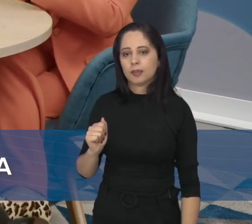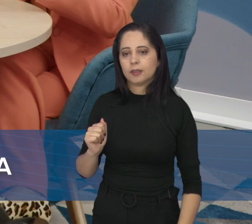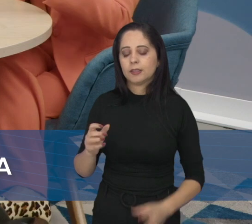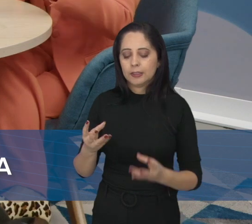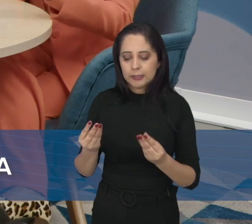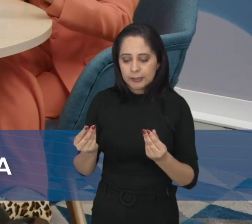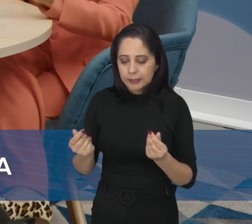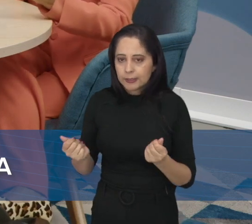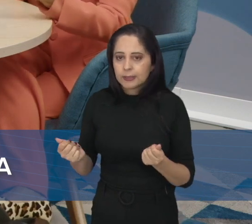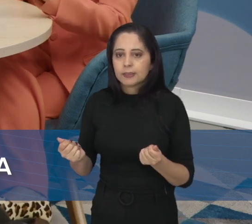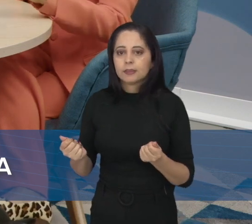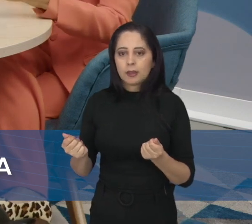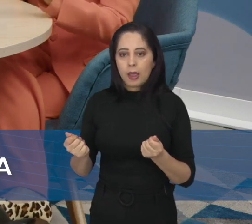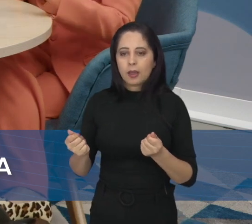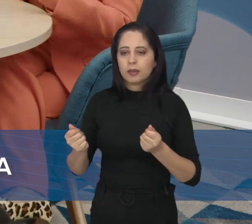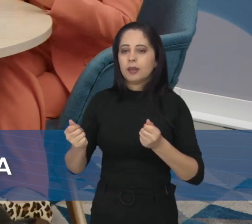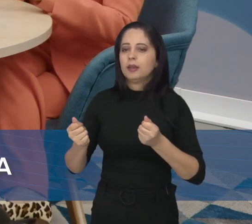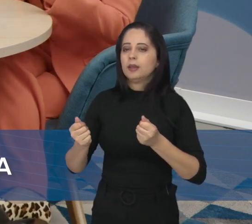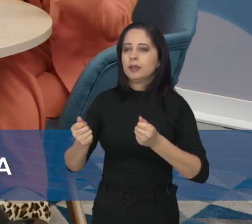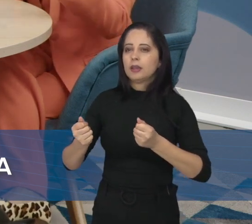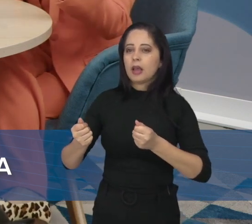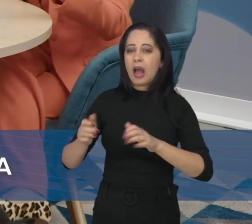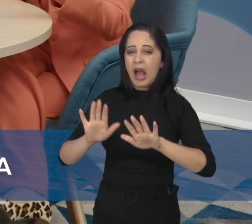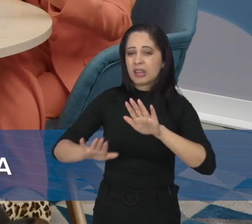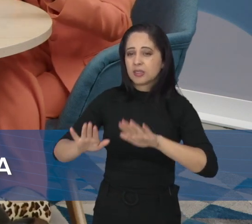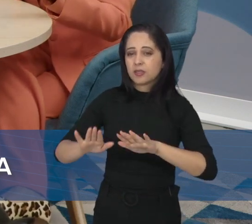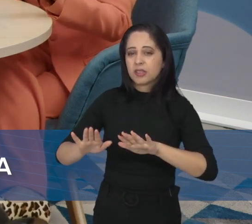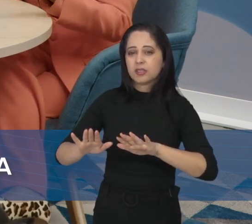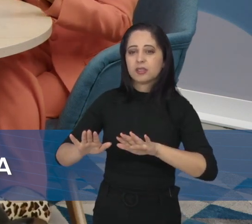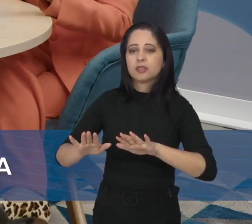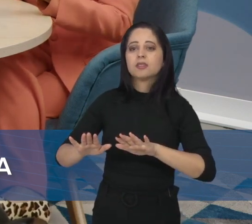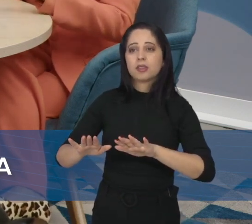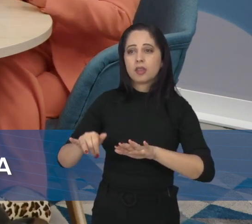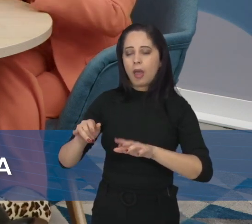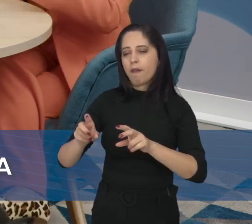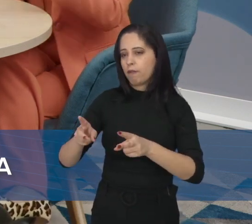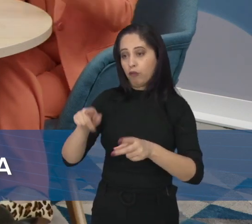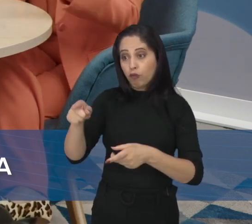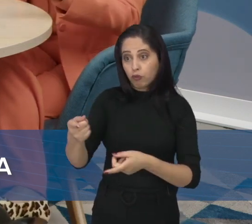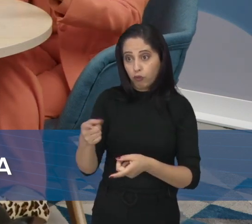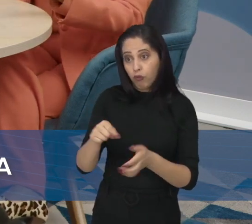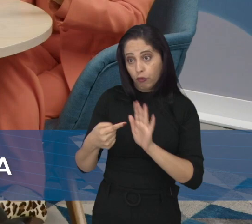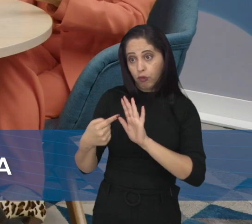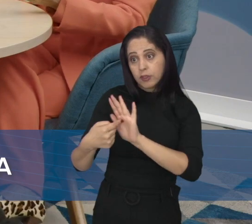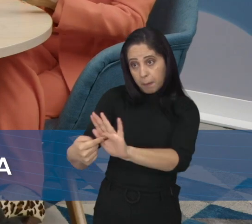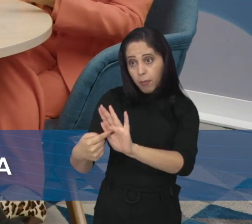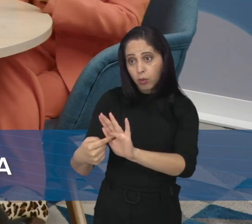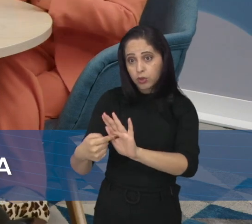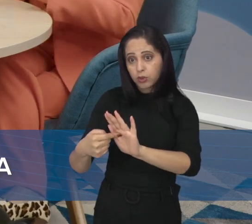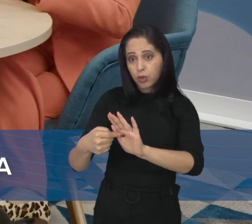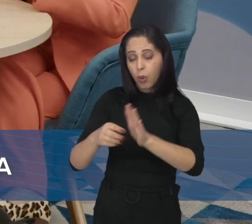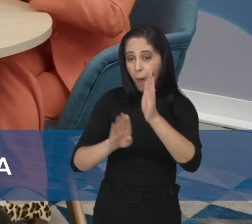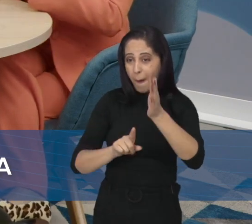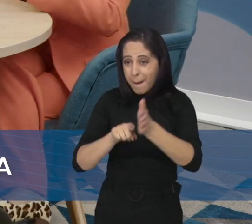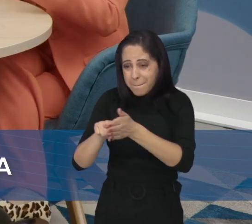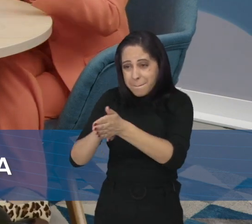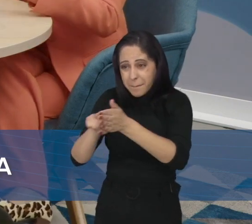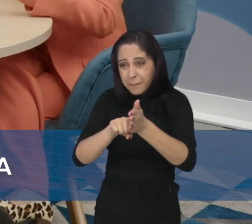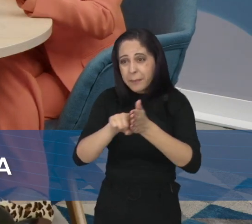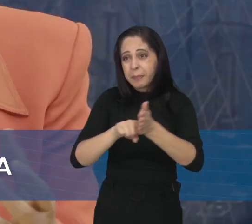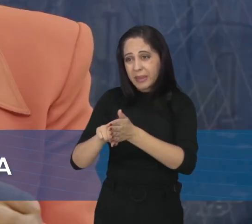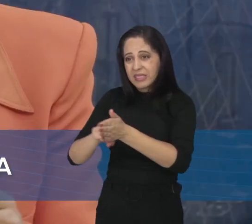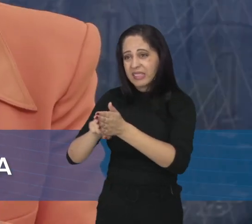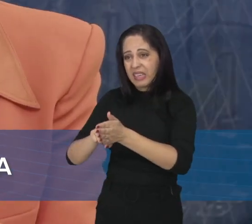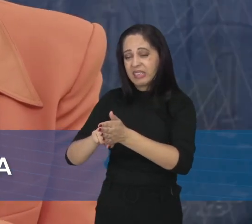mesmo percebendo essa realidade tão grande, tão dura como os números que você apresentou há pouco, que a gente sabe que são muito maiores, que é tudo muito